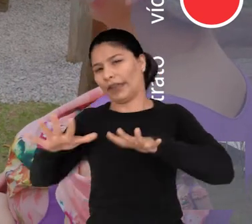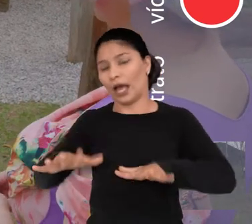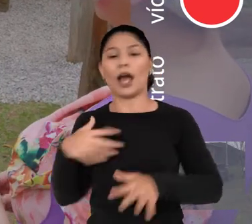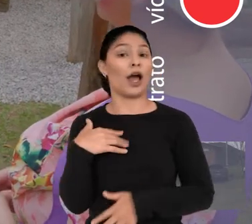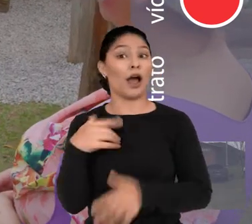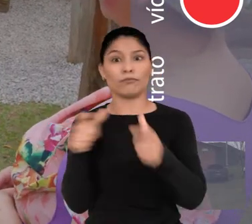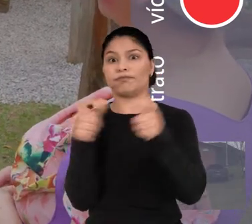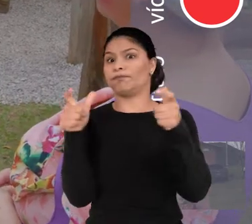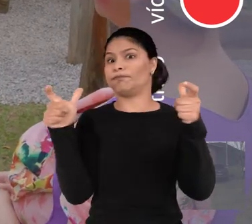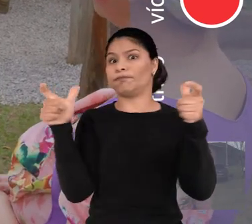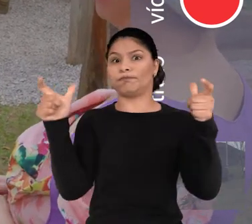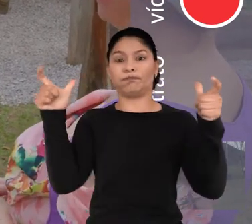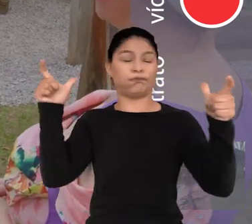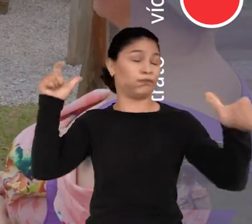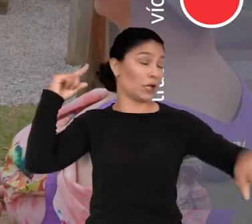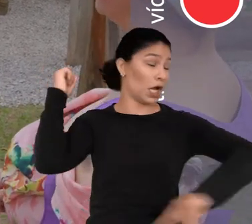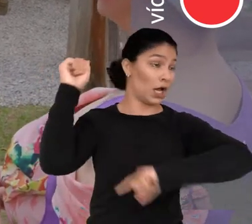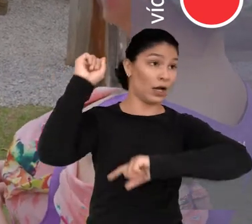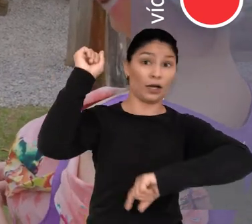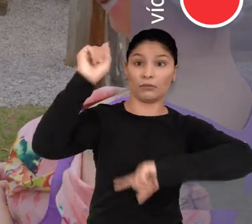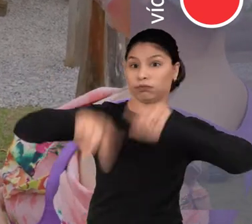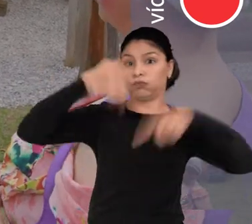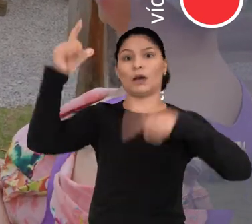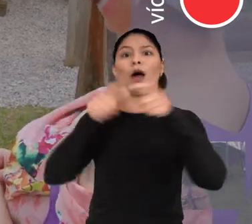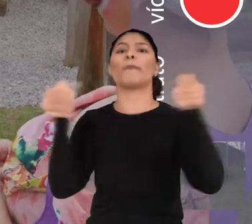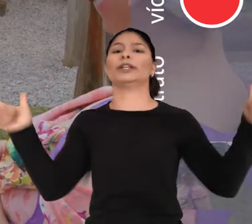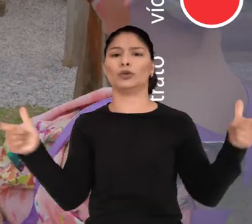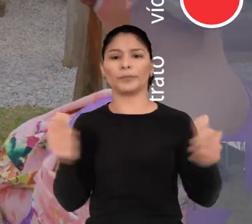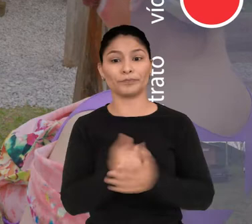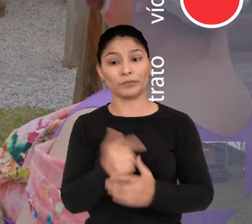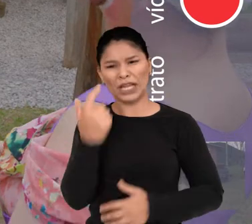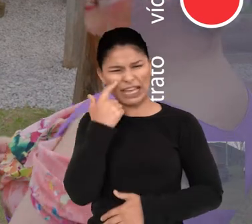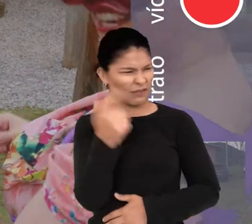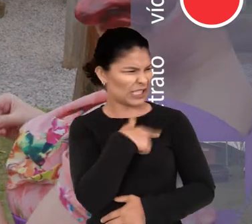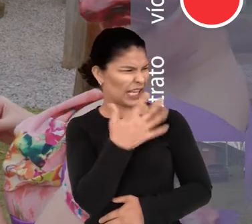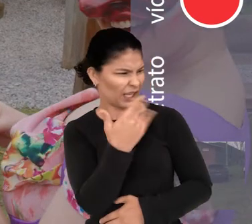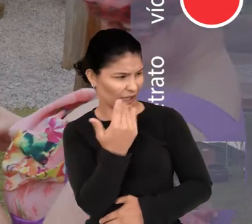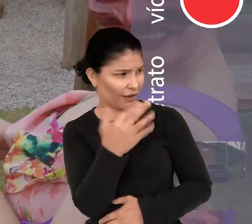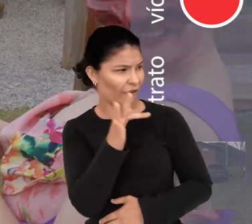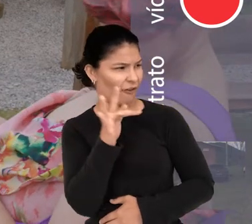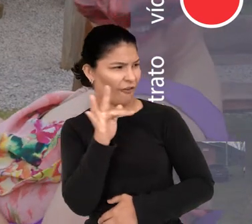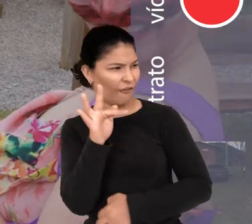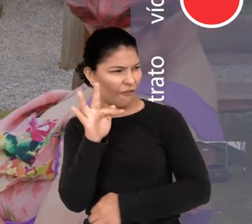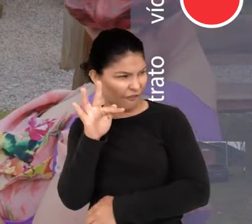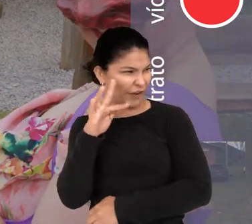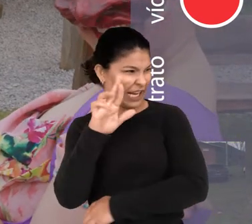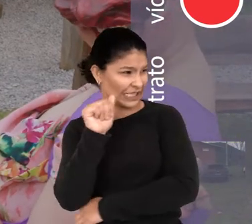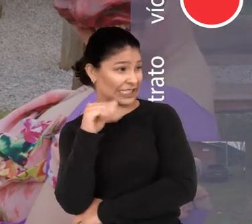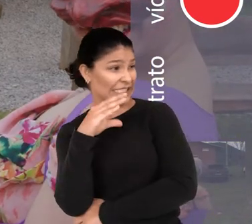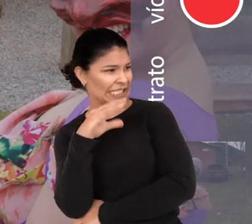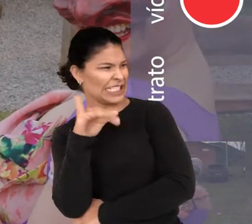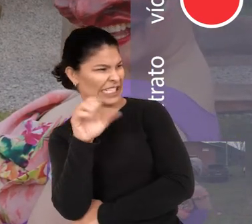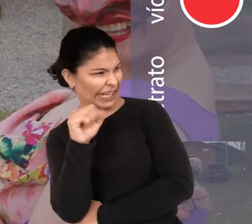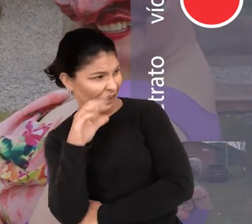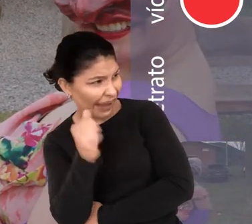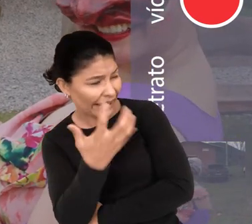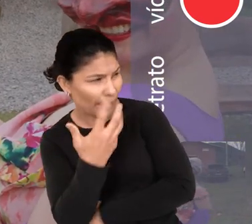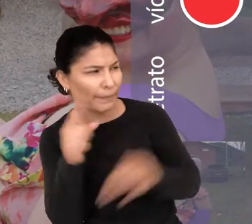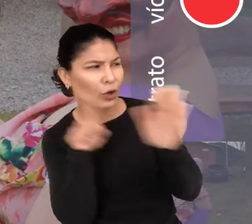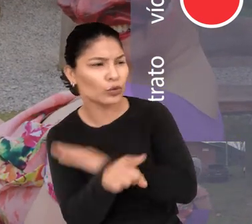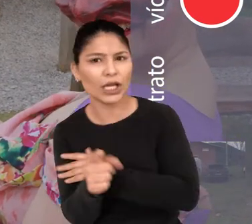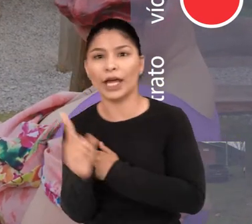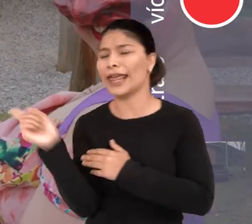Foi um aumento muito grande Muito grande mesmo Boaene Cesca Tu quer perguntar Alguma coisa, Cesca?